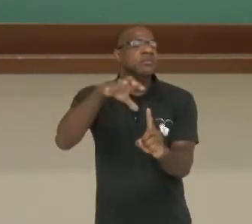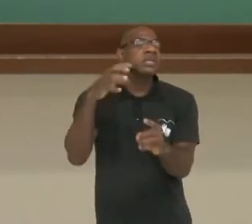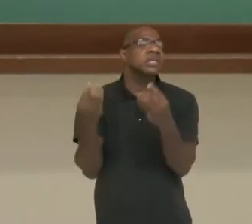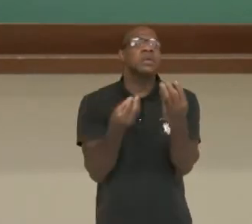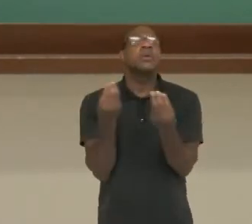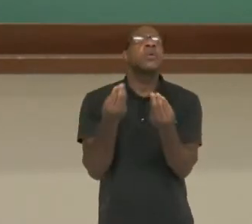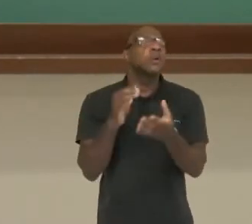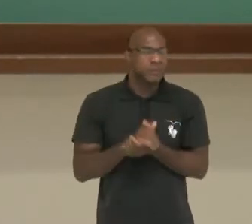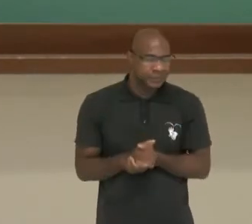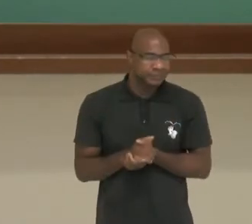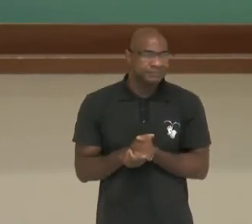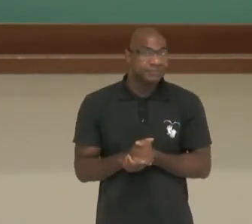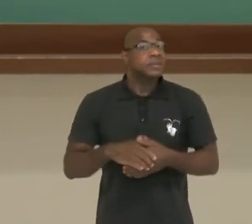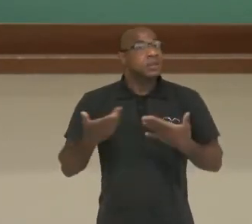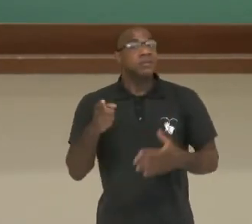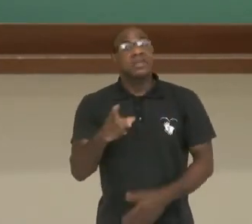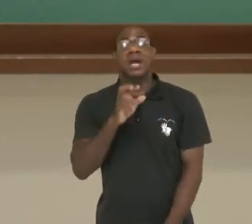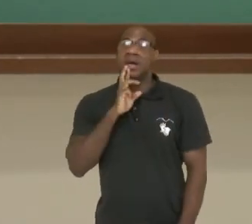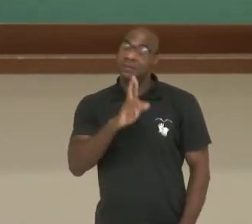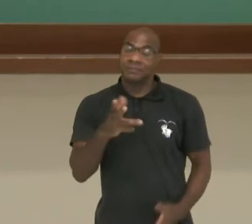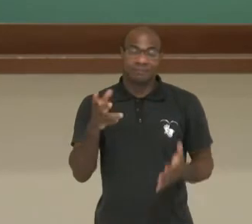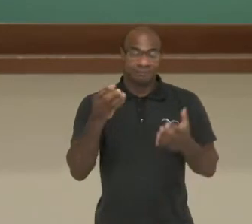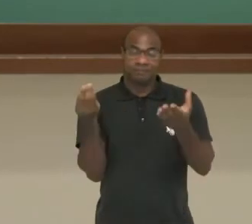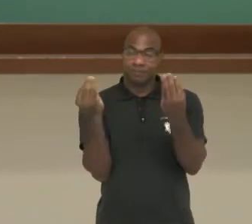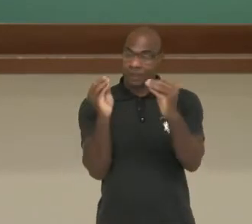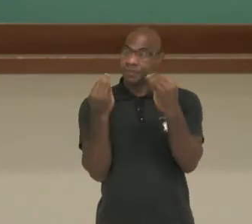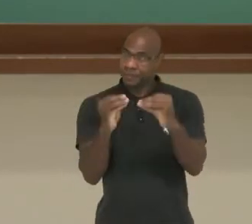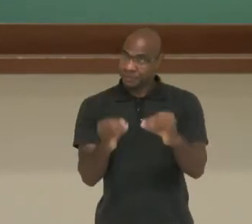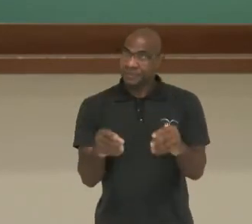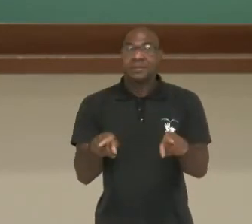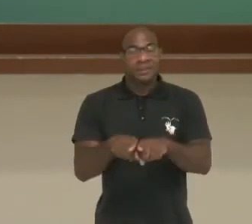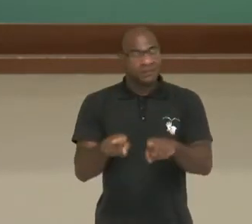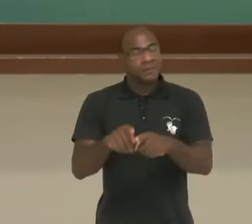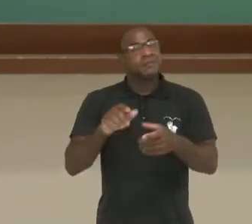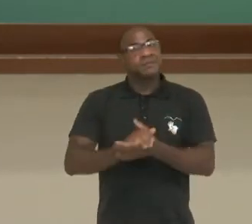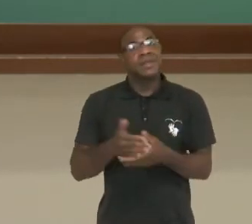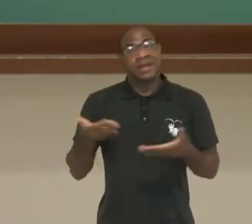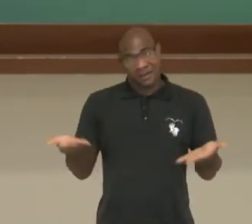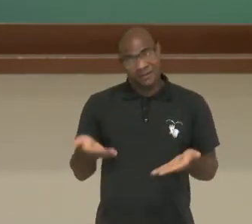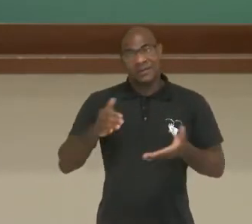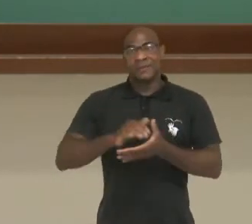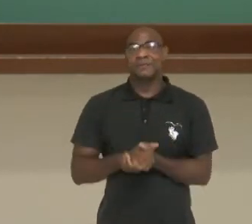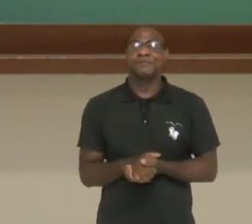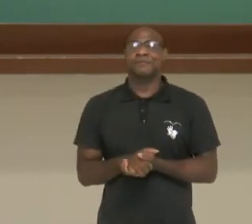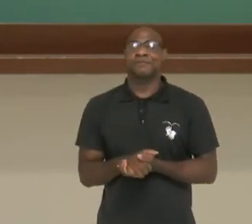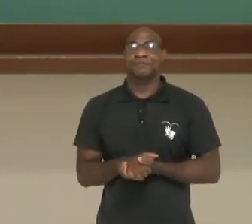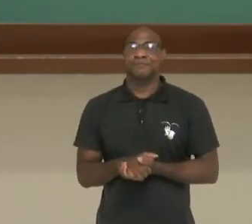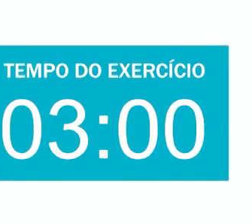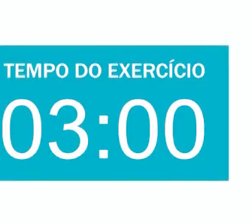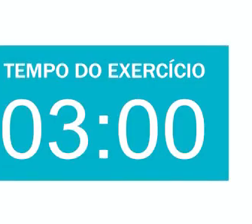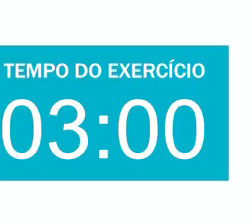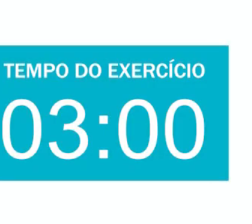tratando. Então, elaborem aí 2 ou 3 frases para dar conta de responder a mais esse enunciado.